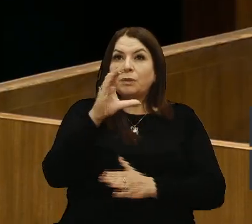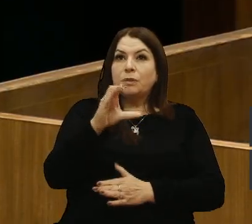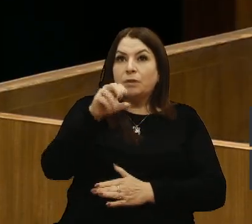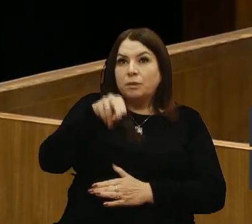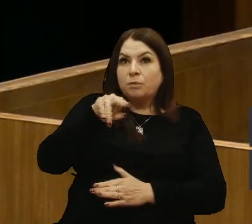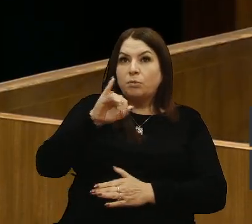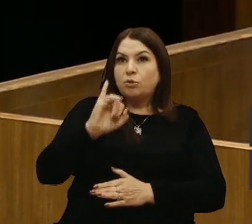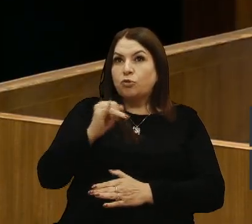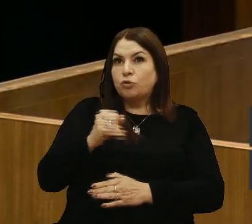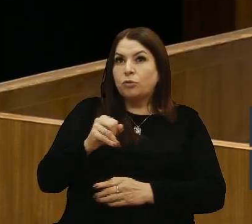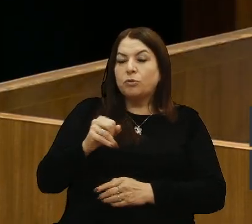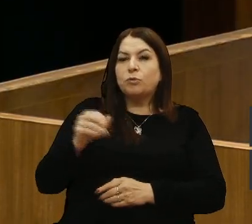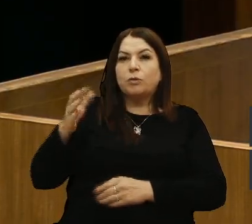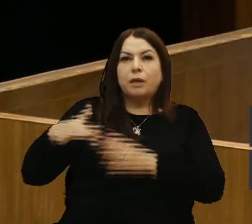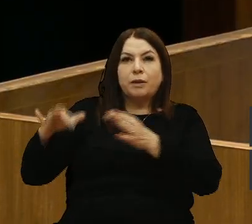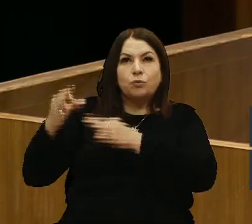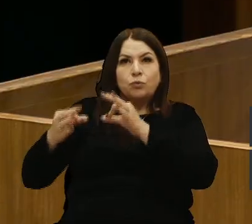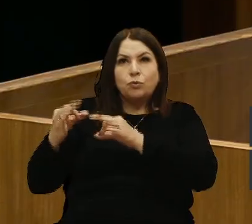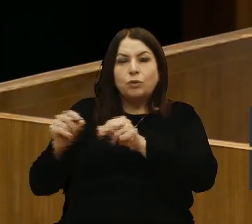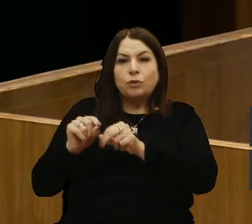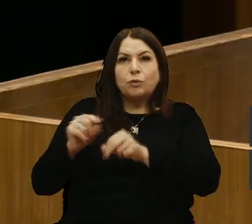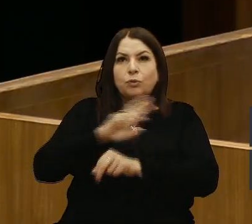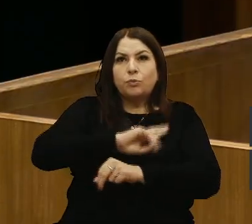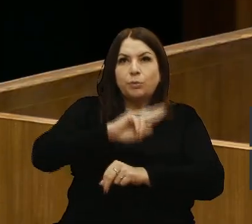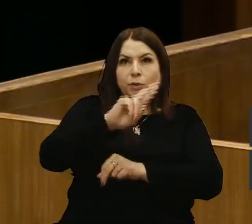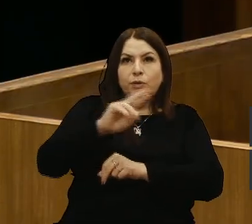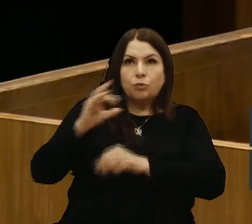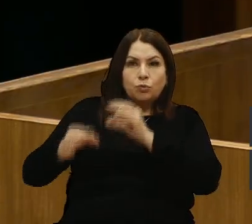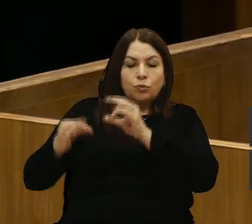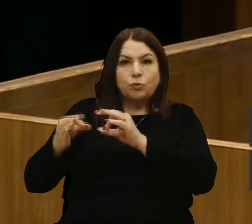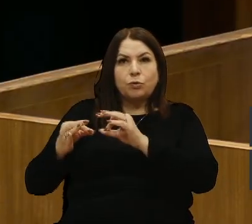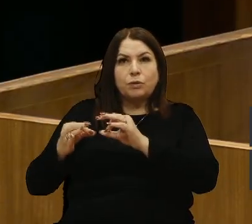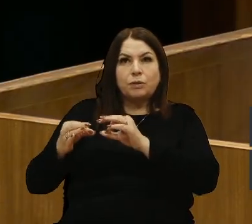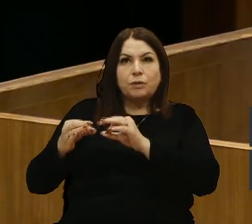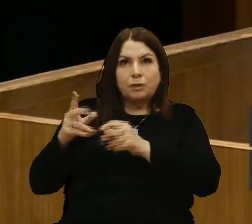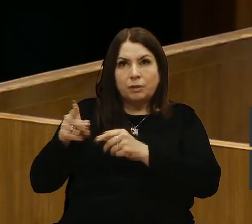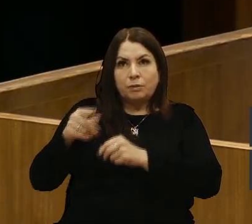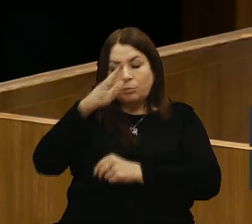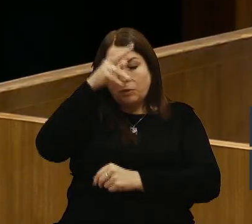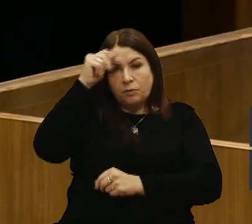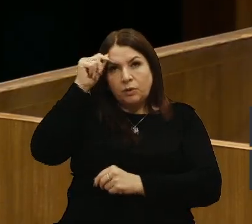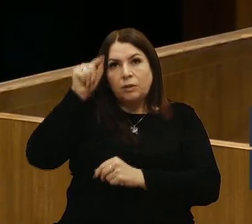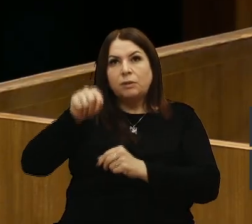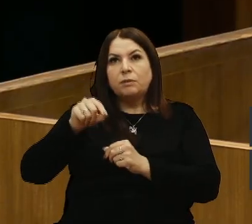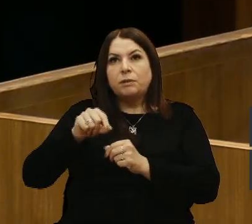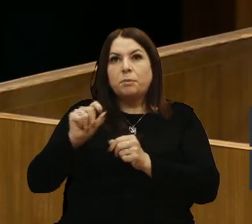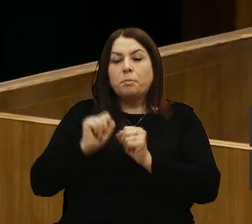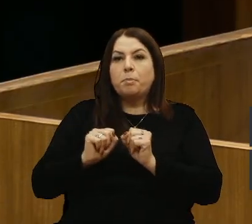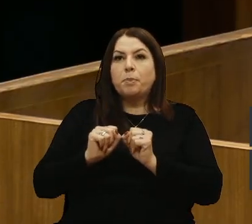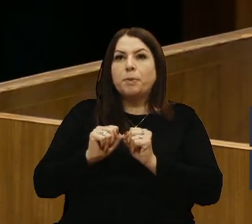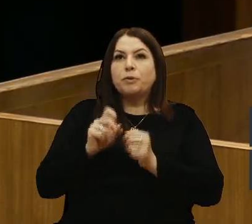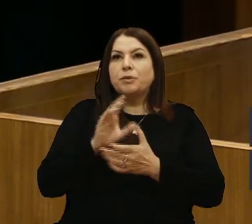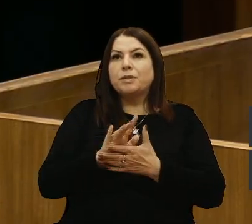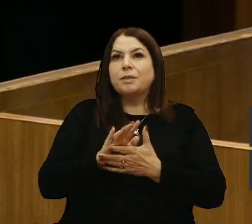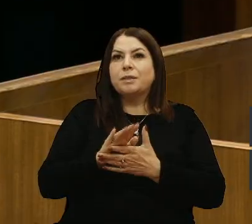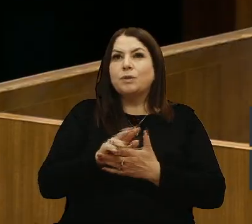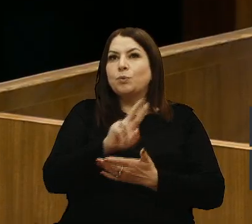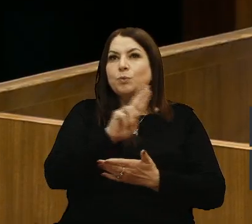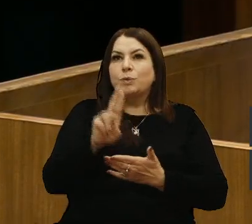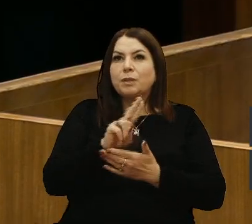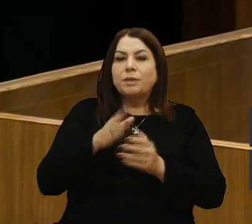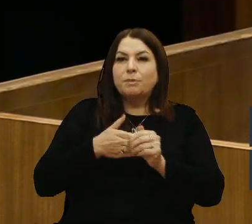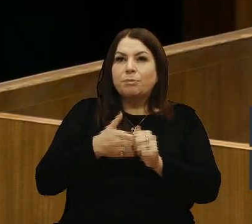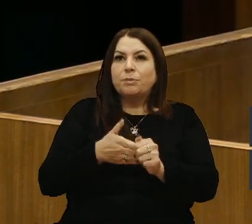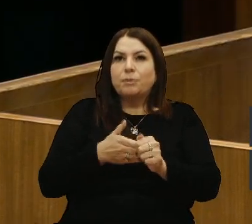que o jurídico, eu já falei, o procurador, o judiciário, o jurídico ali da prefeitura, ele não pode ser só usado para